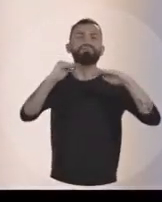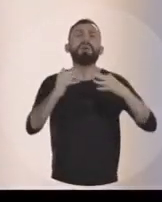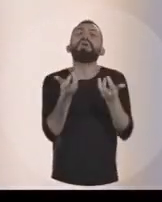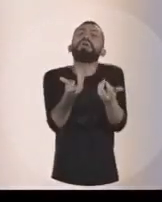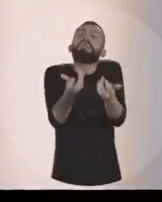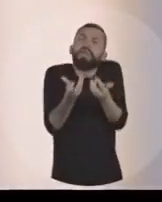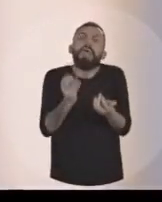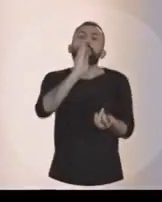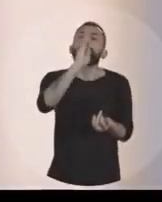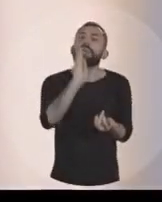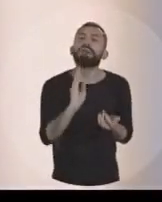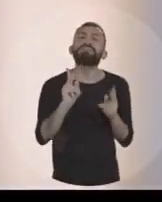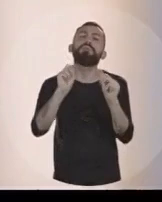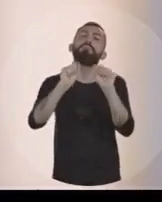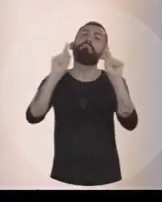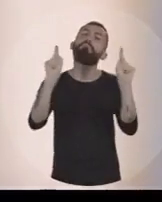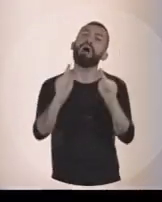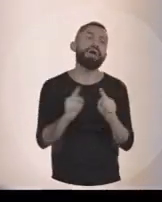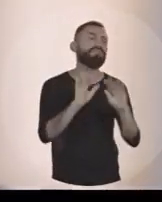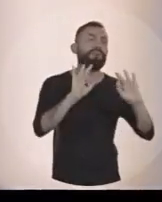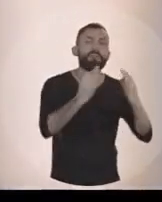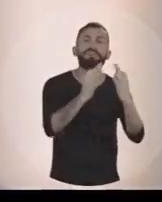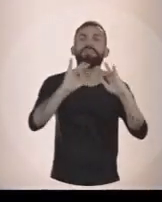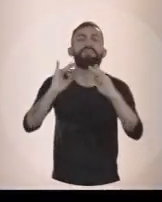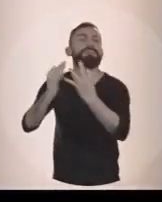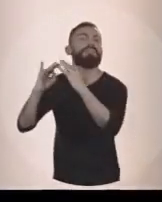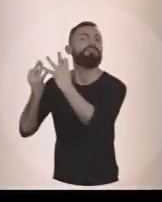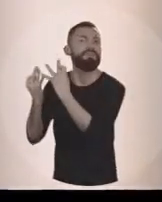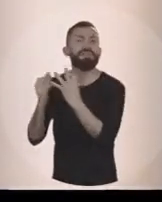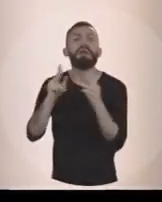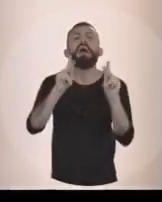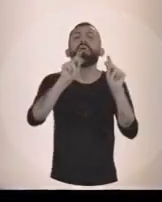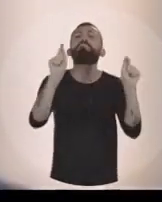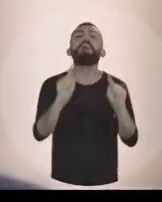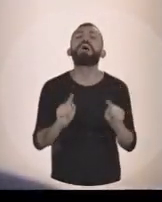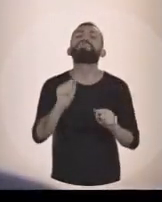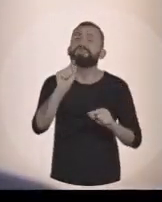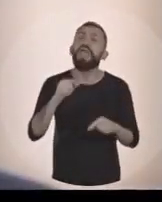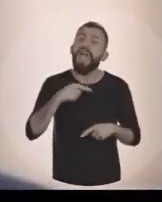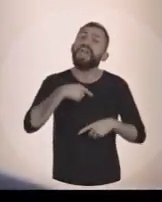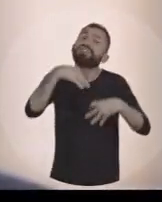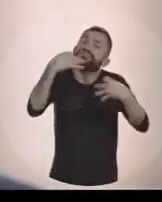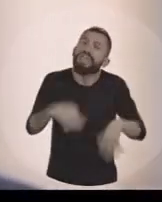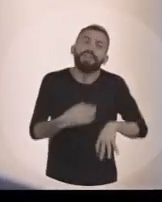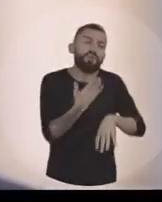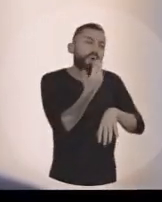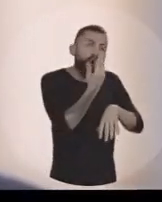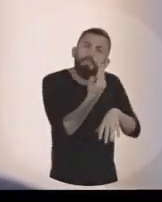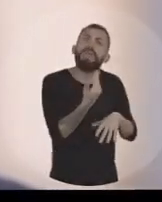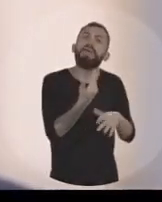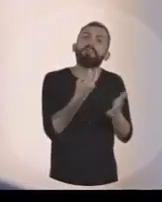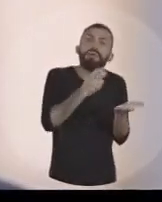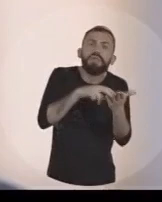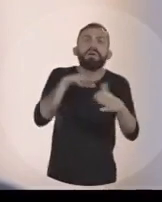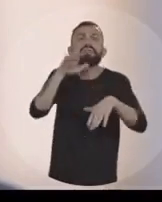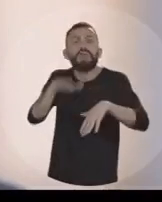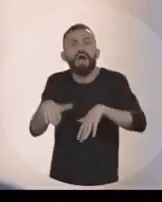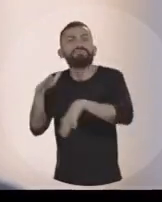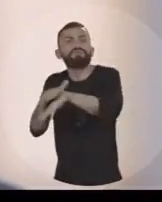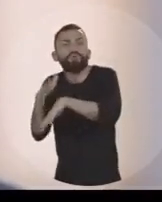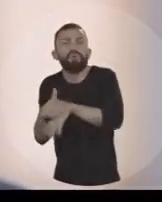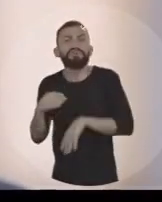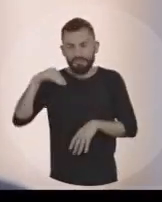paz para todas as famílias. E paz se constrói garantindo direitos. Direito a 3 refeições por dia, direito a